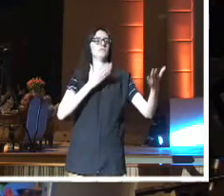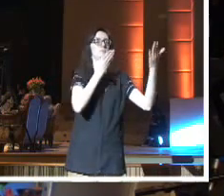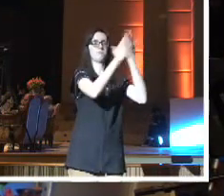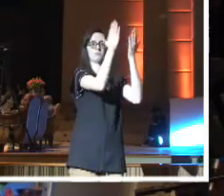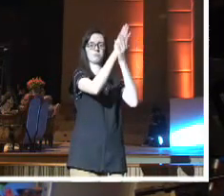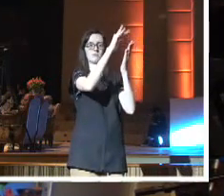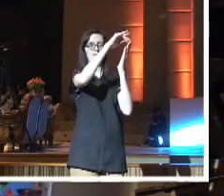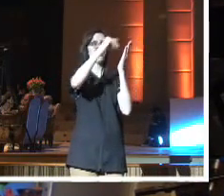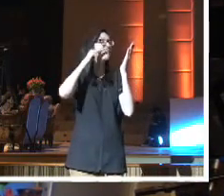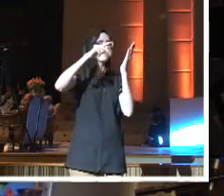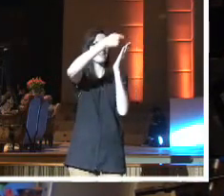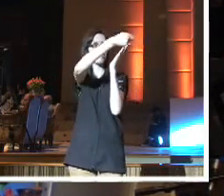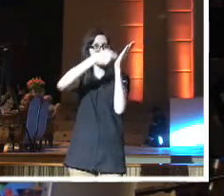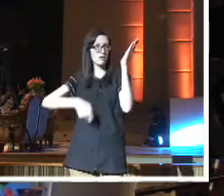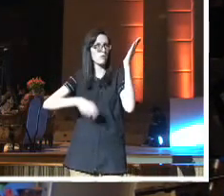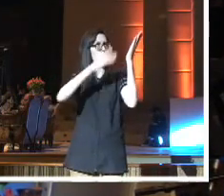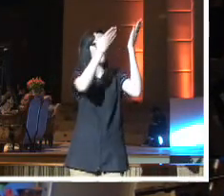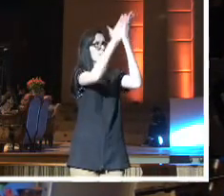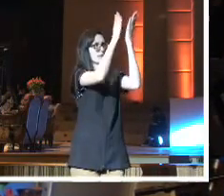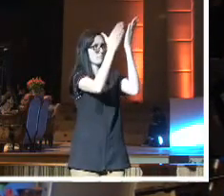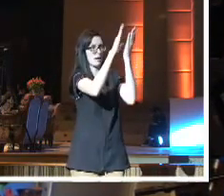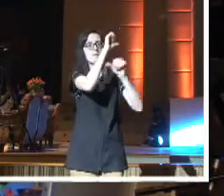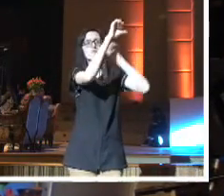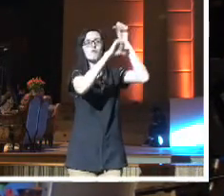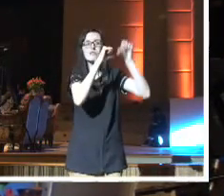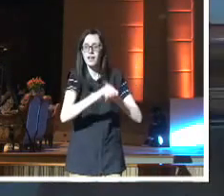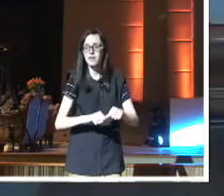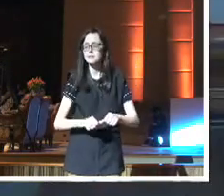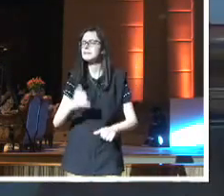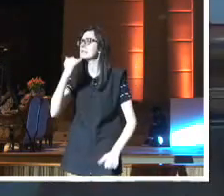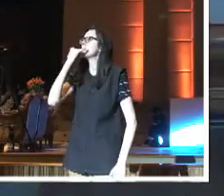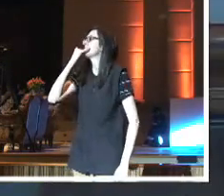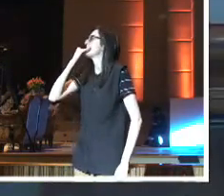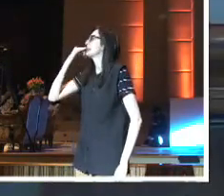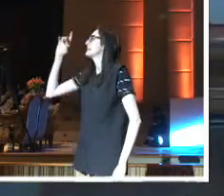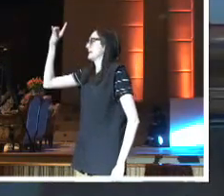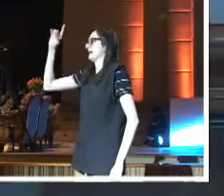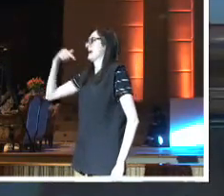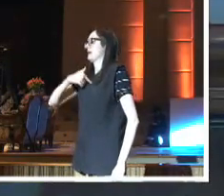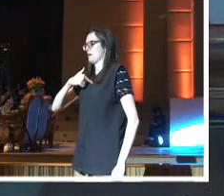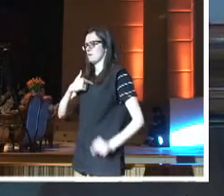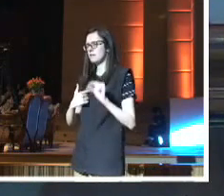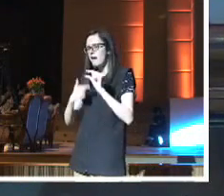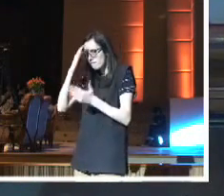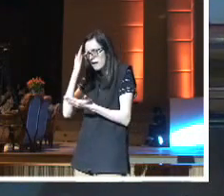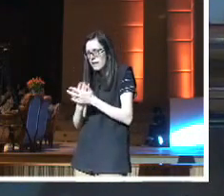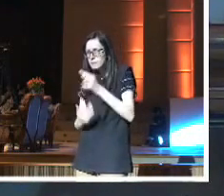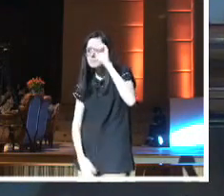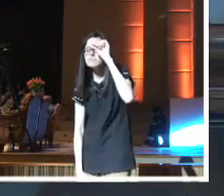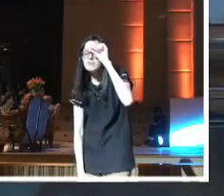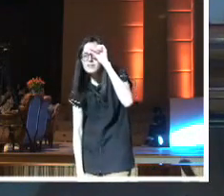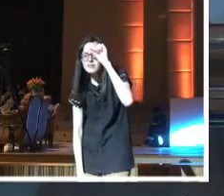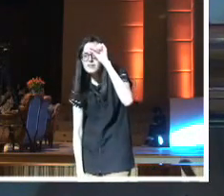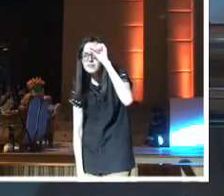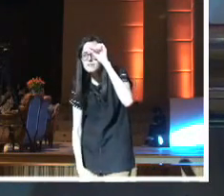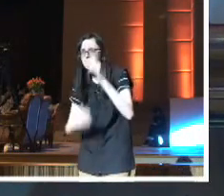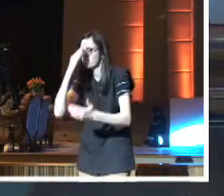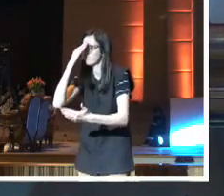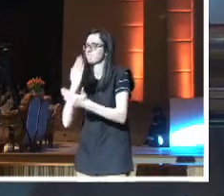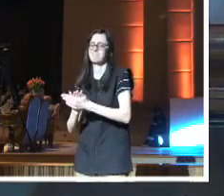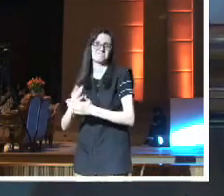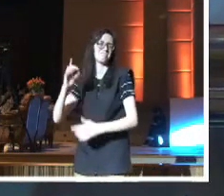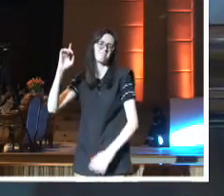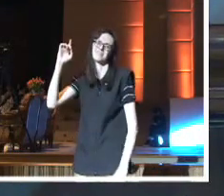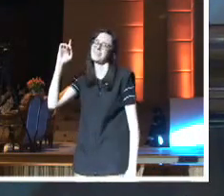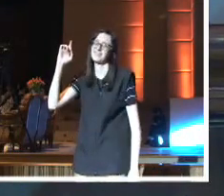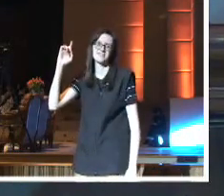aprovado. E eu olhei para cima e falei: Senhor, perdão, porque eu sou um homem de pequena fé. Mas eu descobri